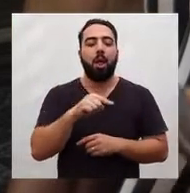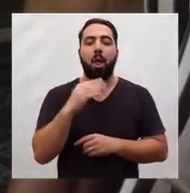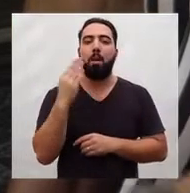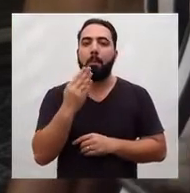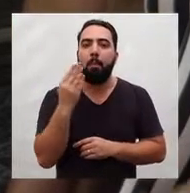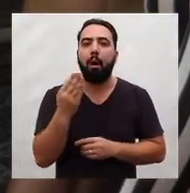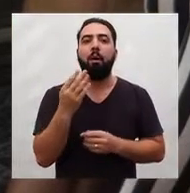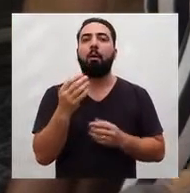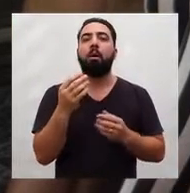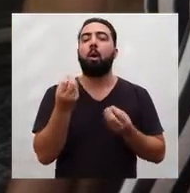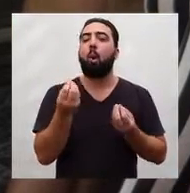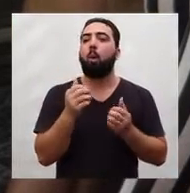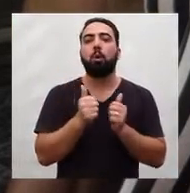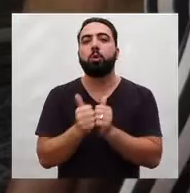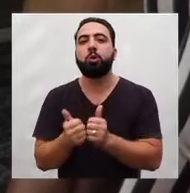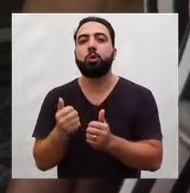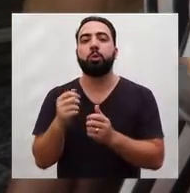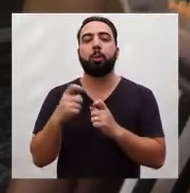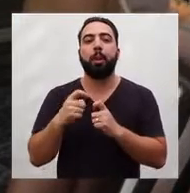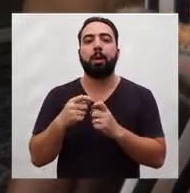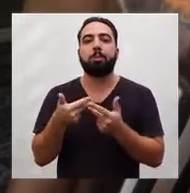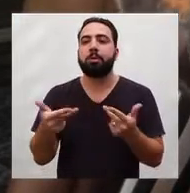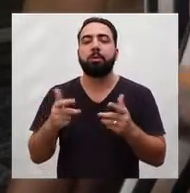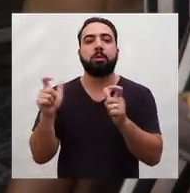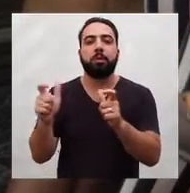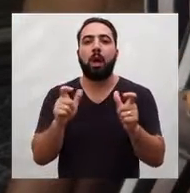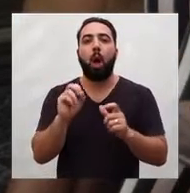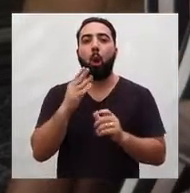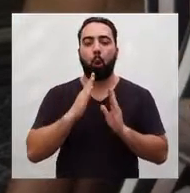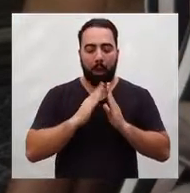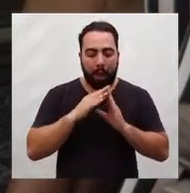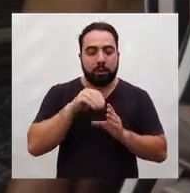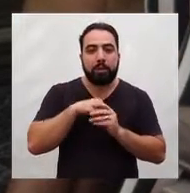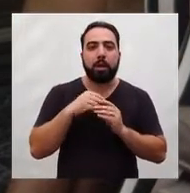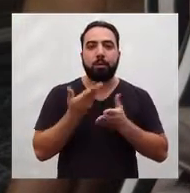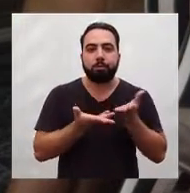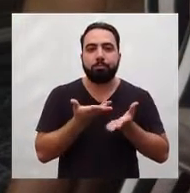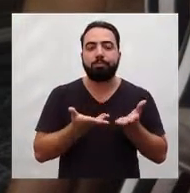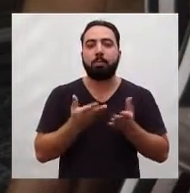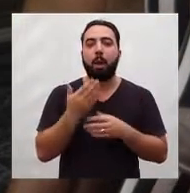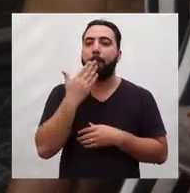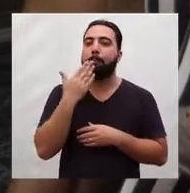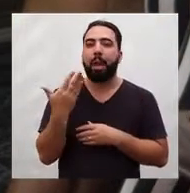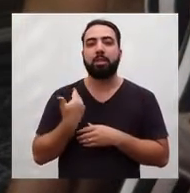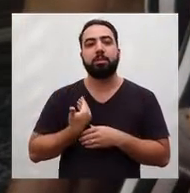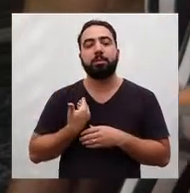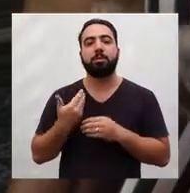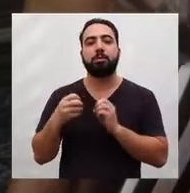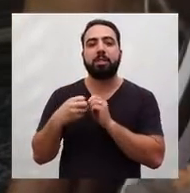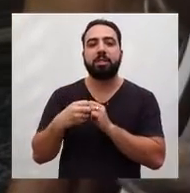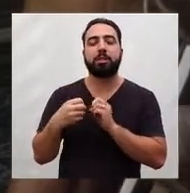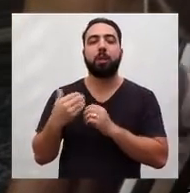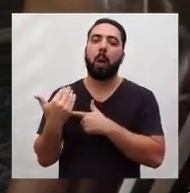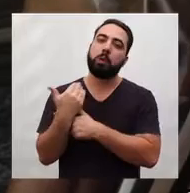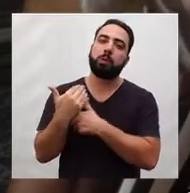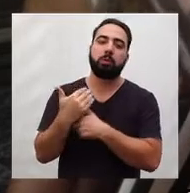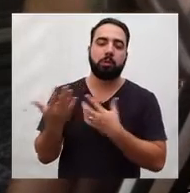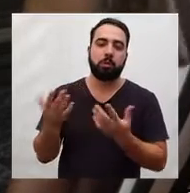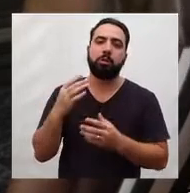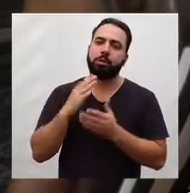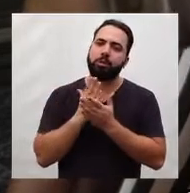filho passava mal, eu tinha que levar ele pra algum lugar. Então eu tinha que cuidar dele dentro de casa mesmo, eu tinha que pedir ajuda dos vizinhos. Eu